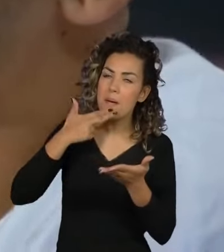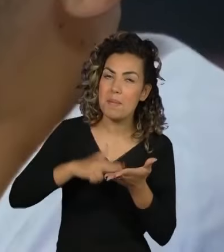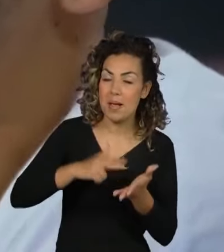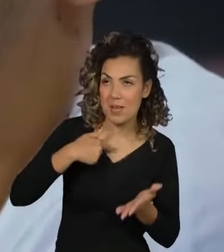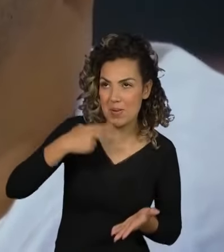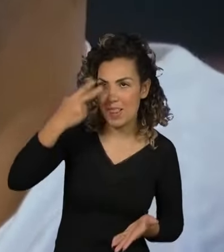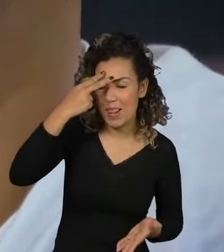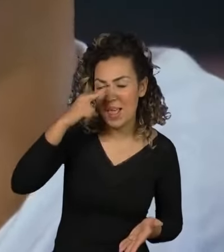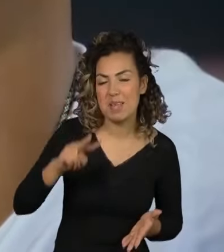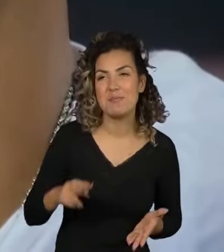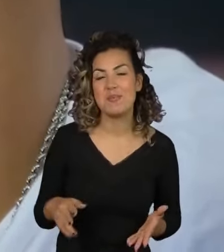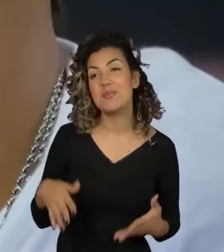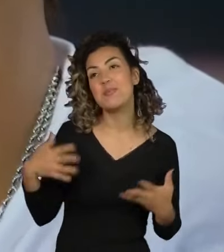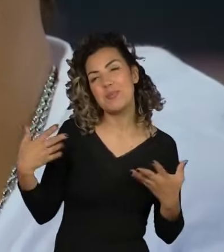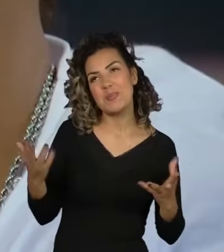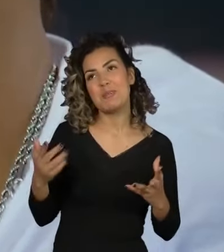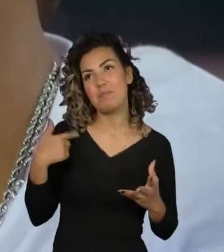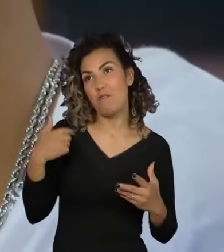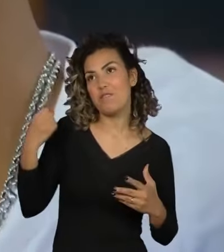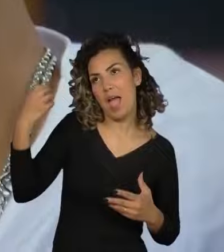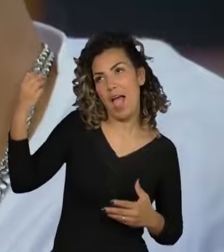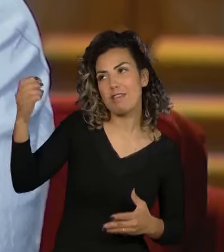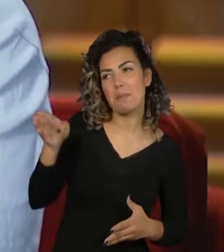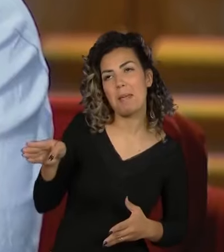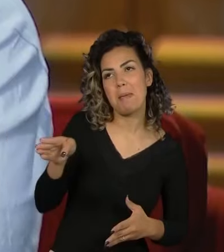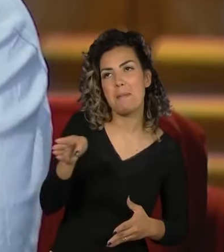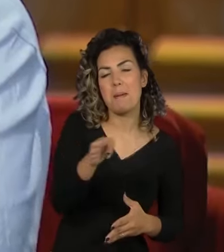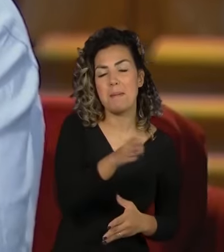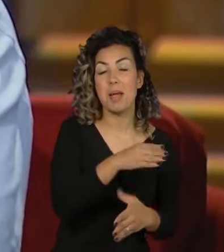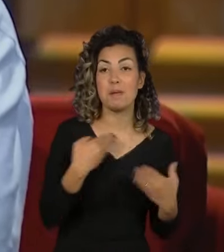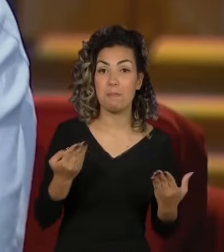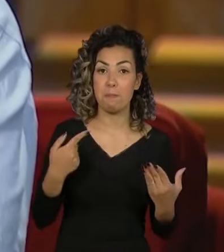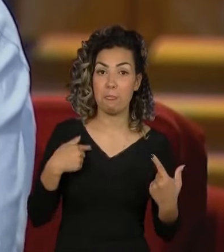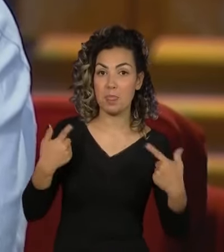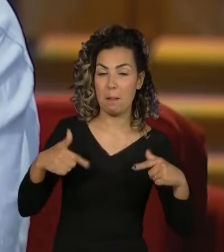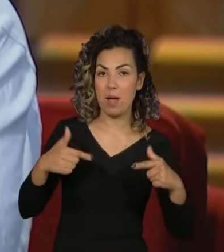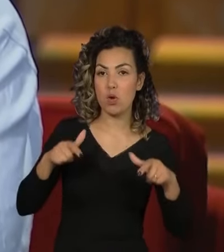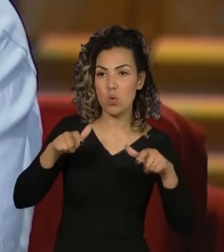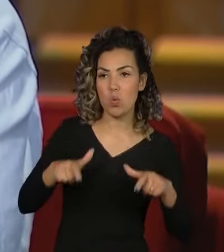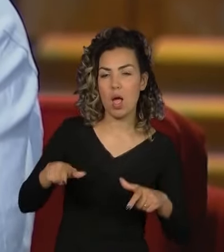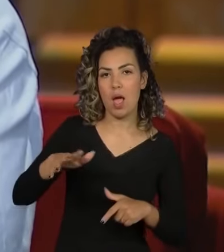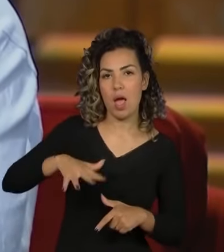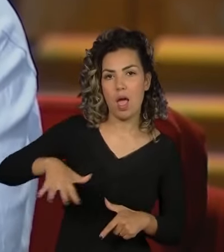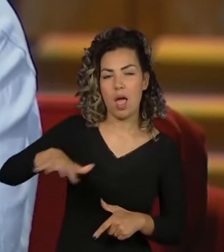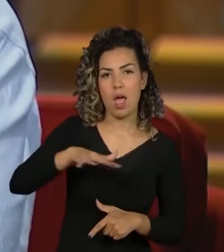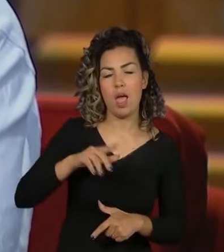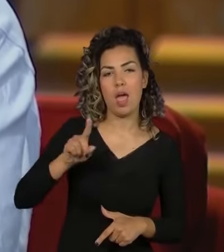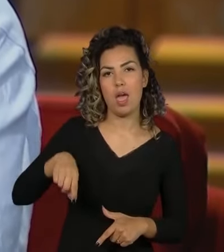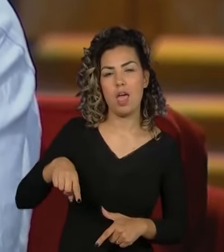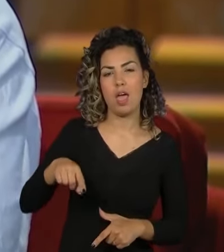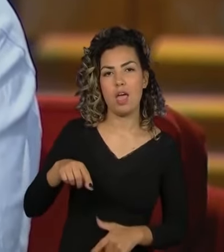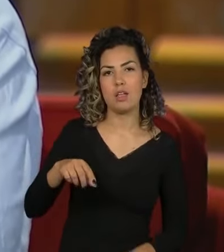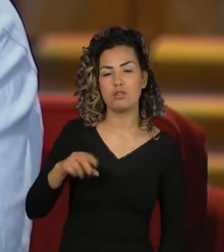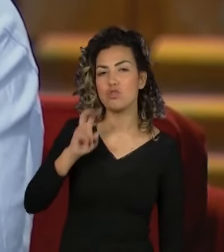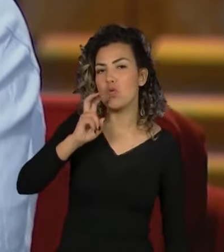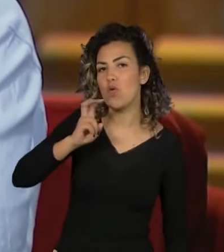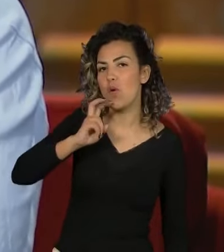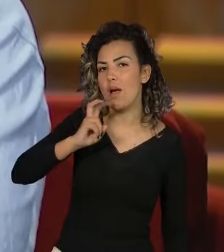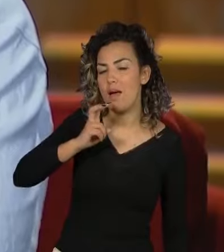em uma dessas loucuras assim de viagens eu tava trabalhando na região de Sorocaba tá eu tava ali na região de São Roque